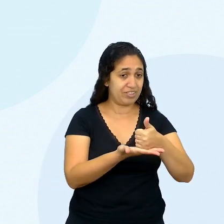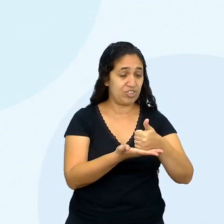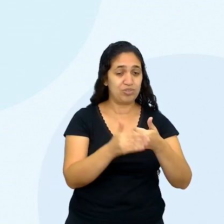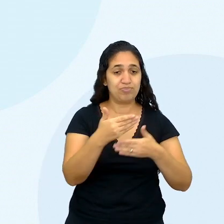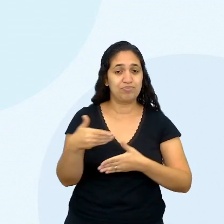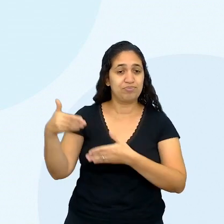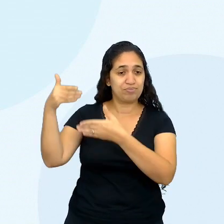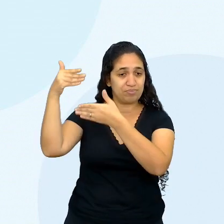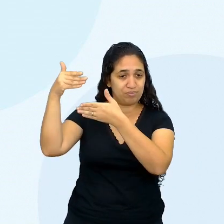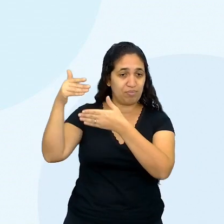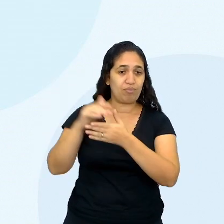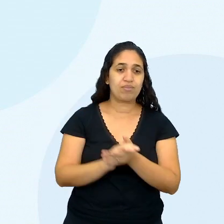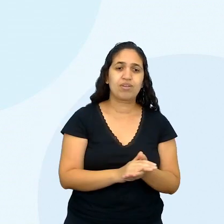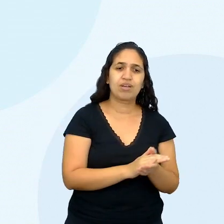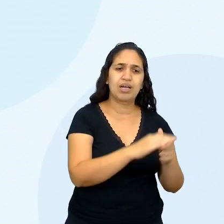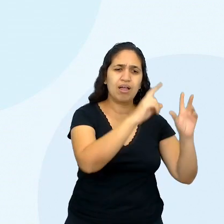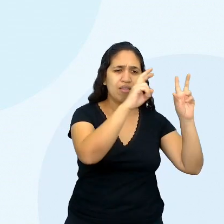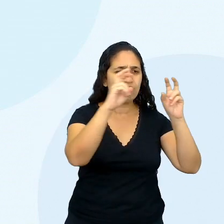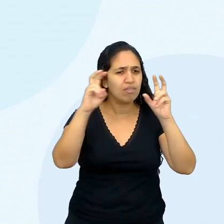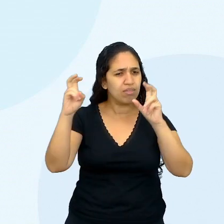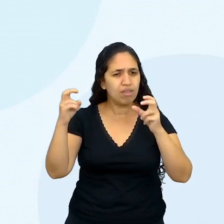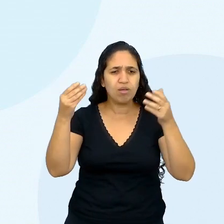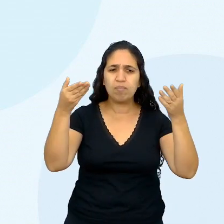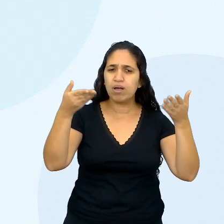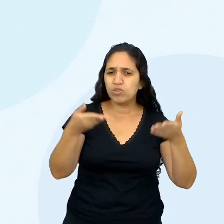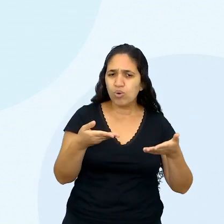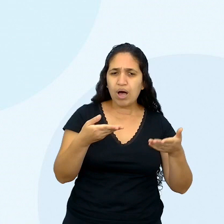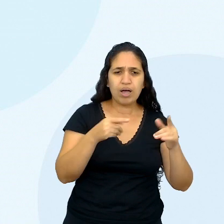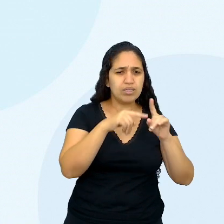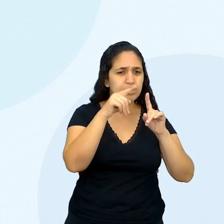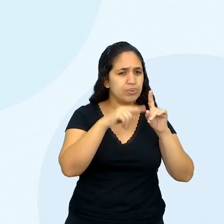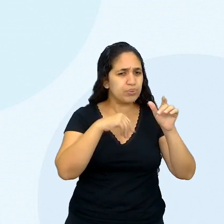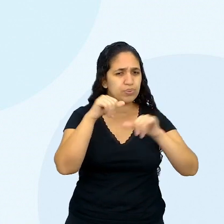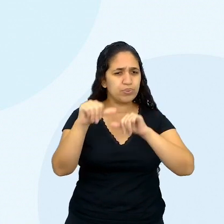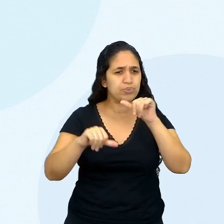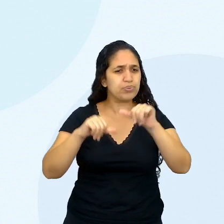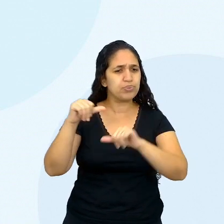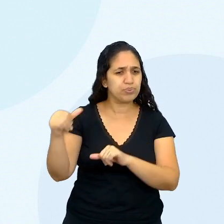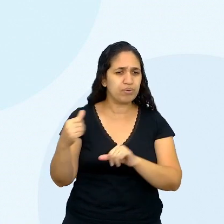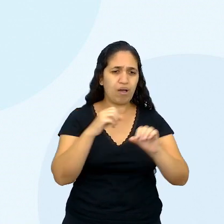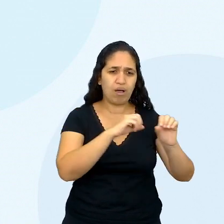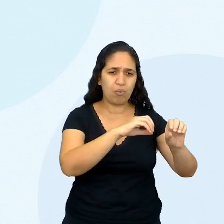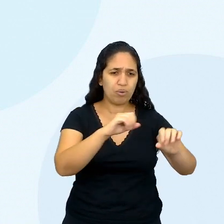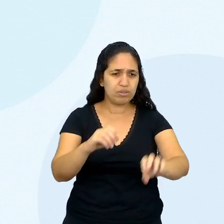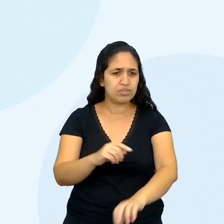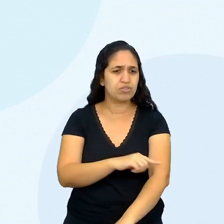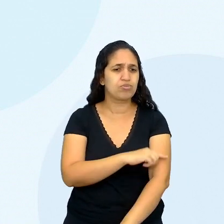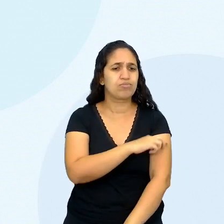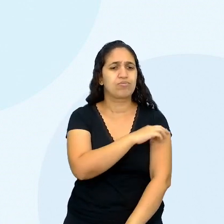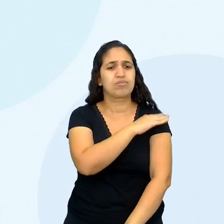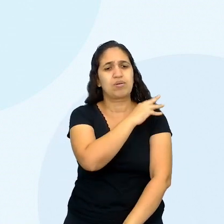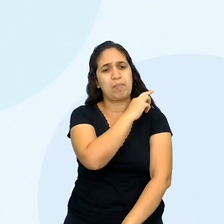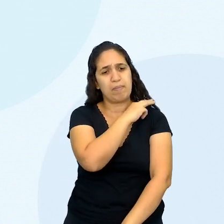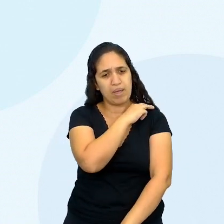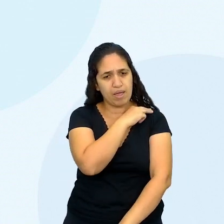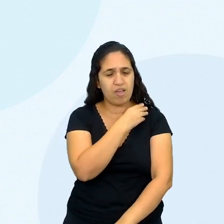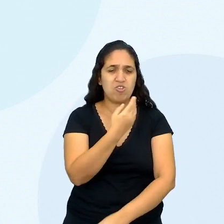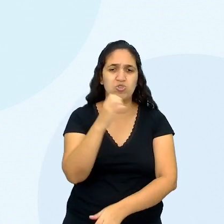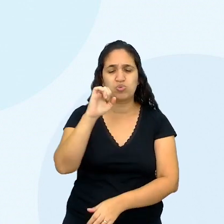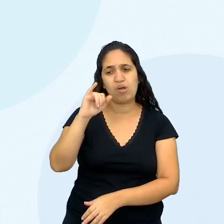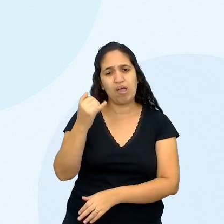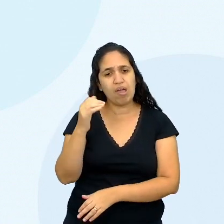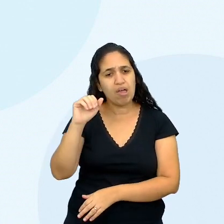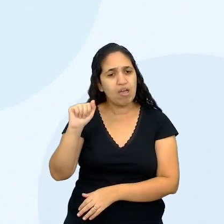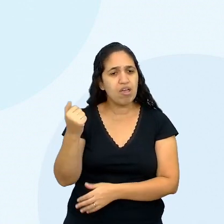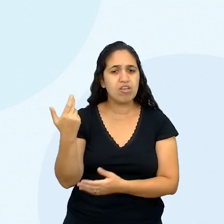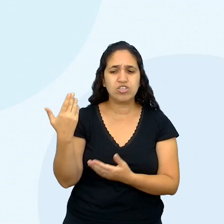Próximo. Temas atuais e mudanças climáticas para vocês, para os ensinos fundamental e médio, e também para a EJA, também para a